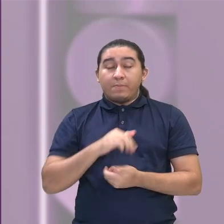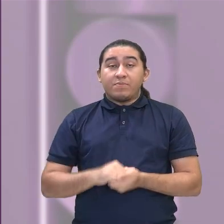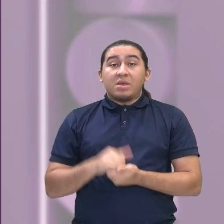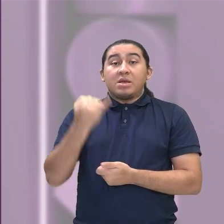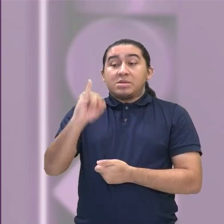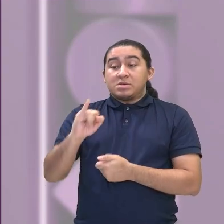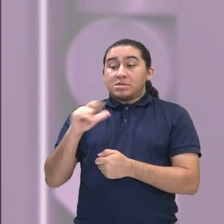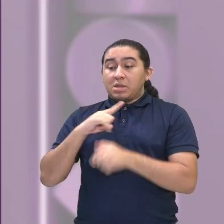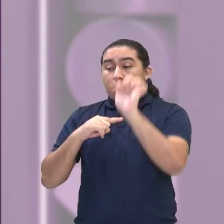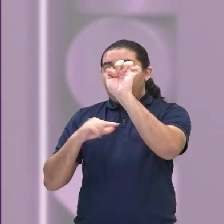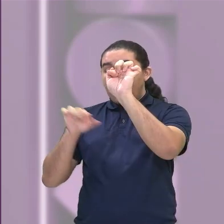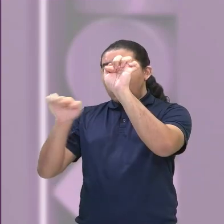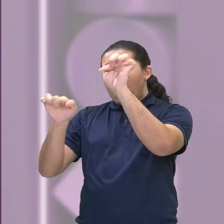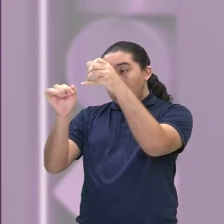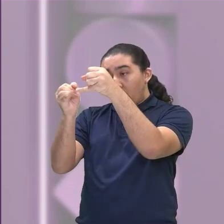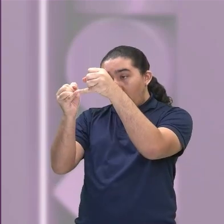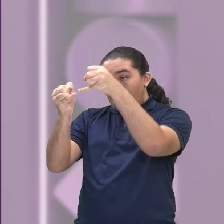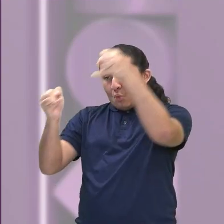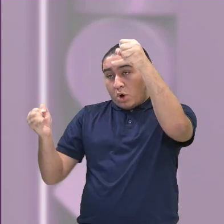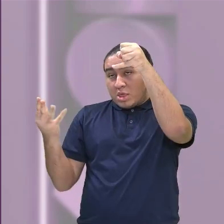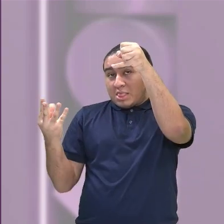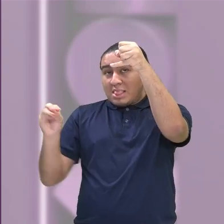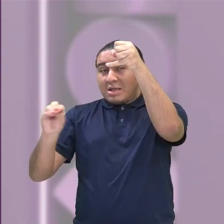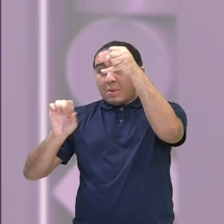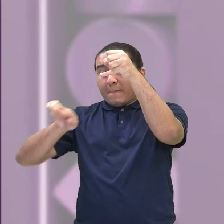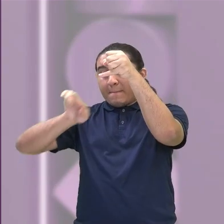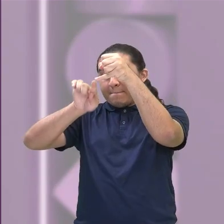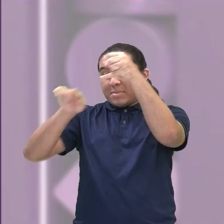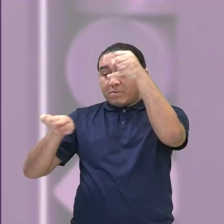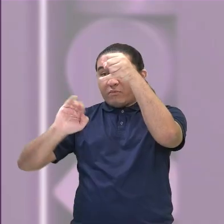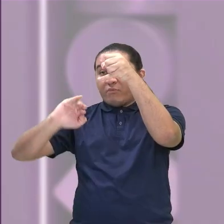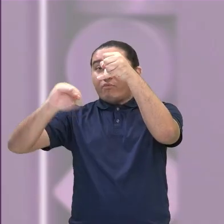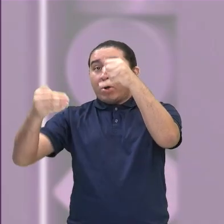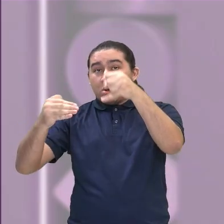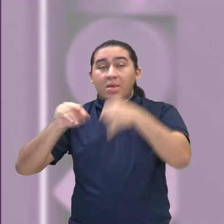respeita essa regra, esse polígono é não convexo. Tá bem?